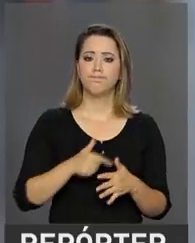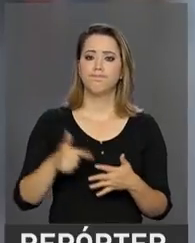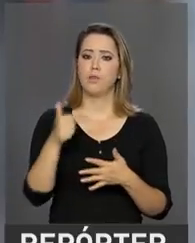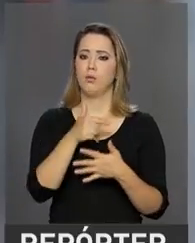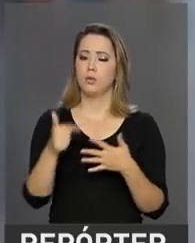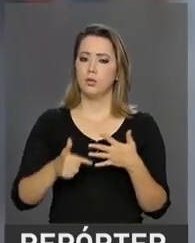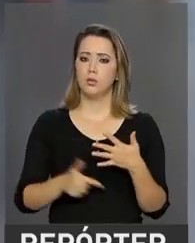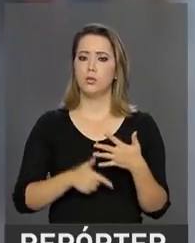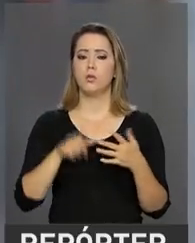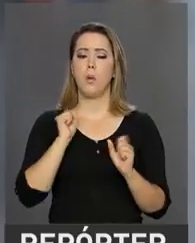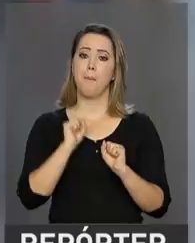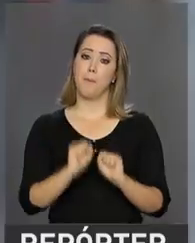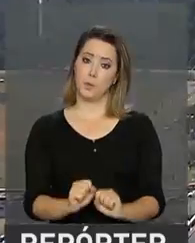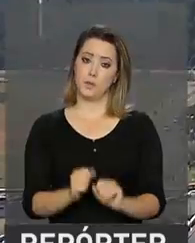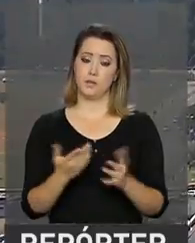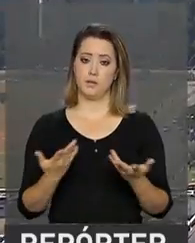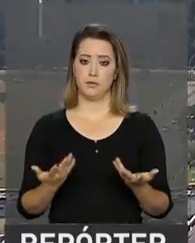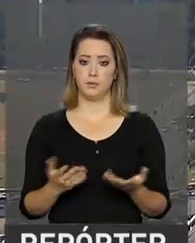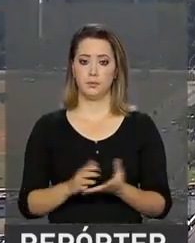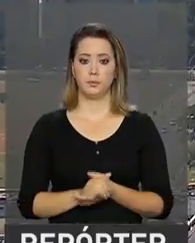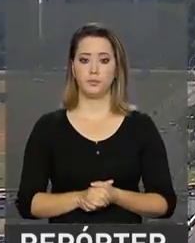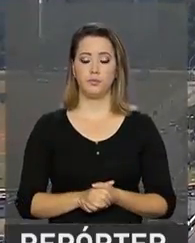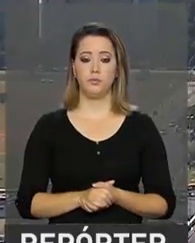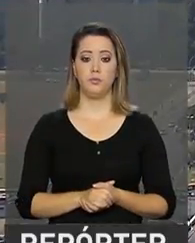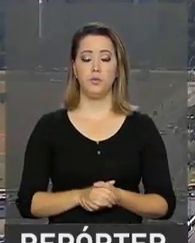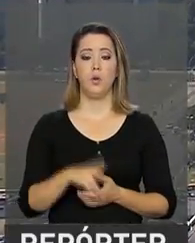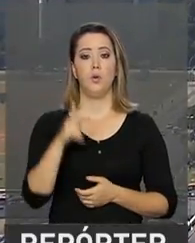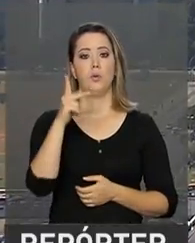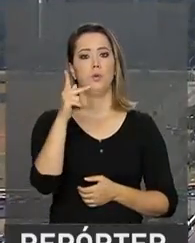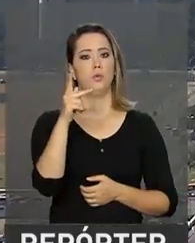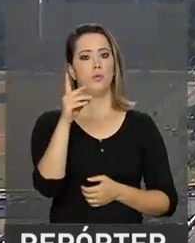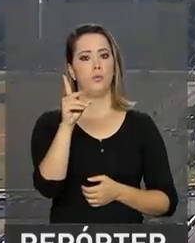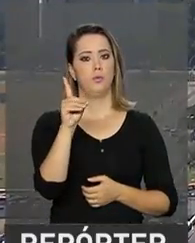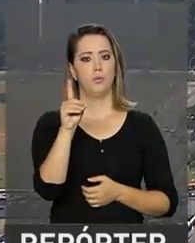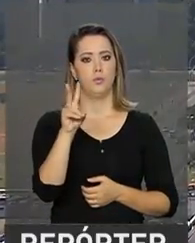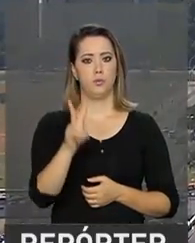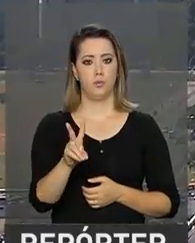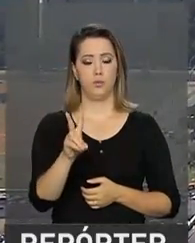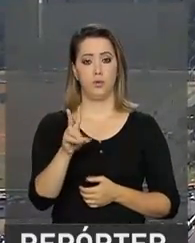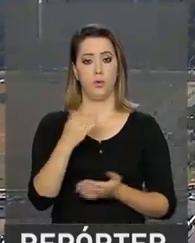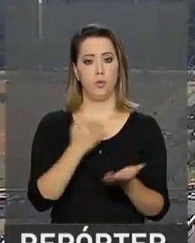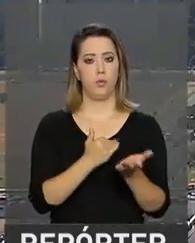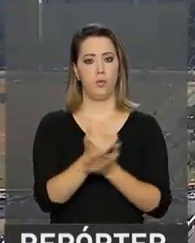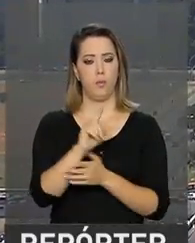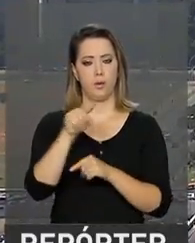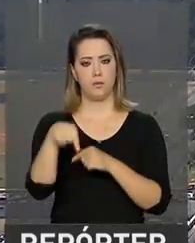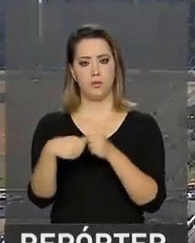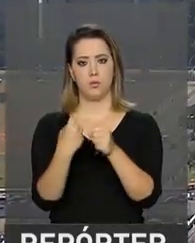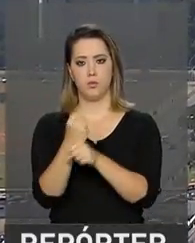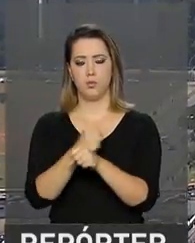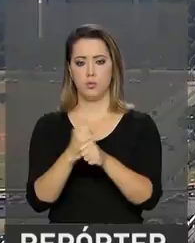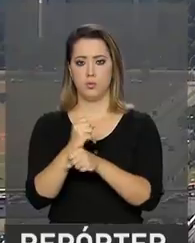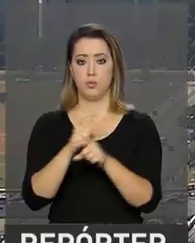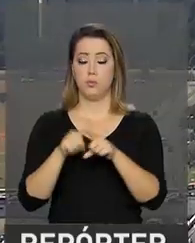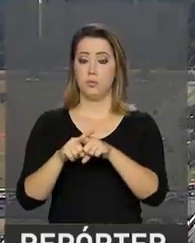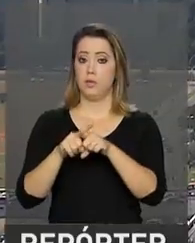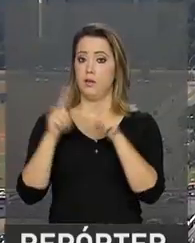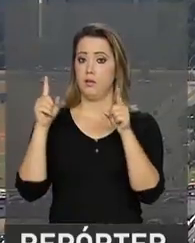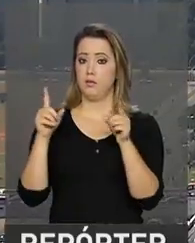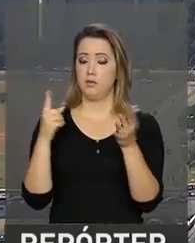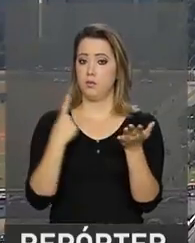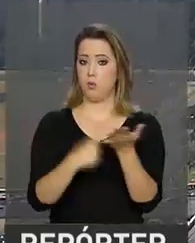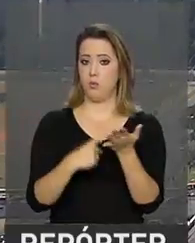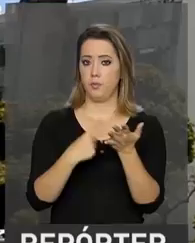são situações mais possíveis o programa de desligamento voluntário vai ser implementado no ano que vem mas a